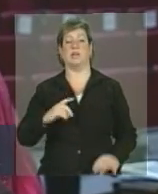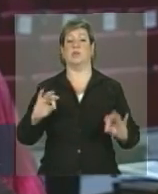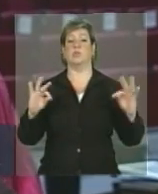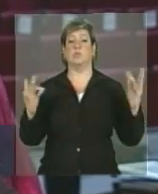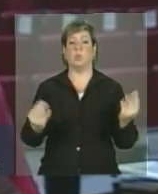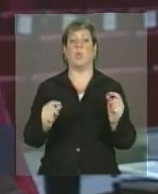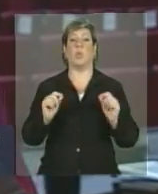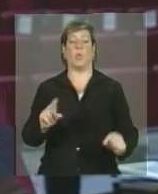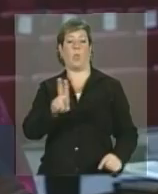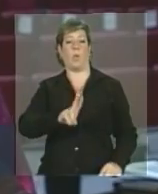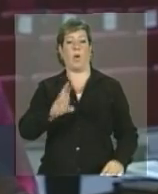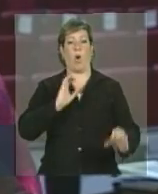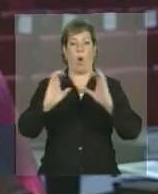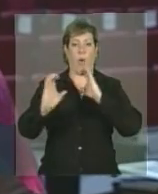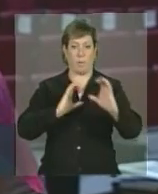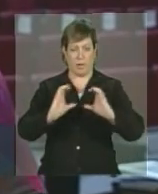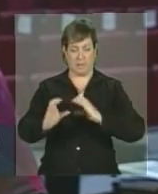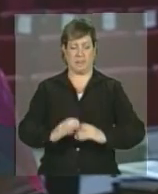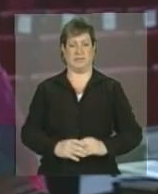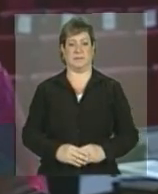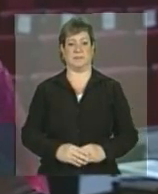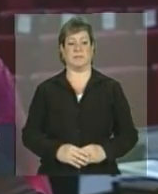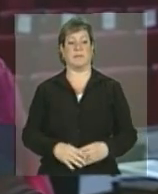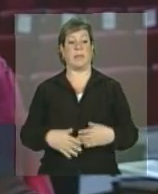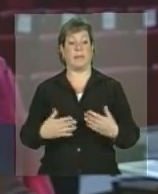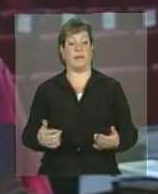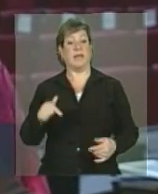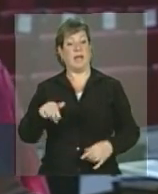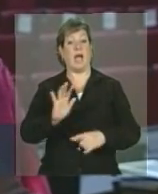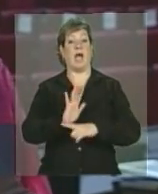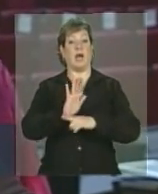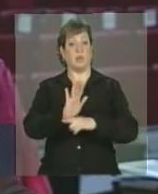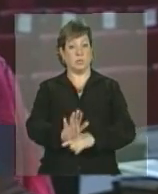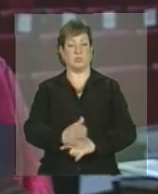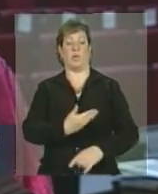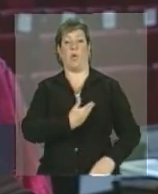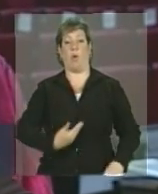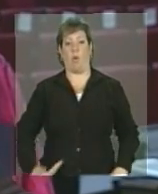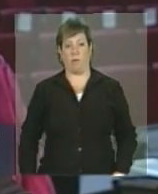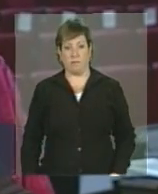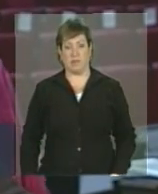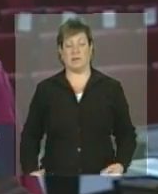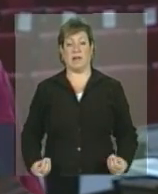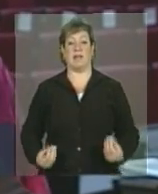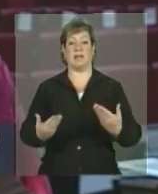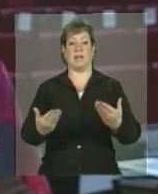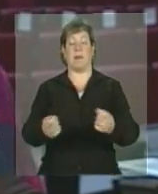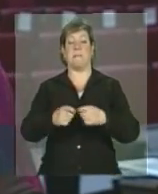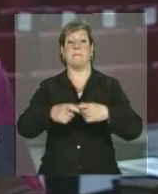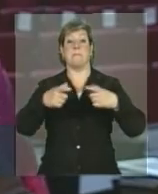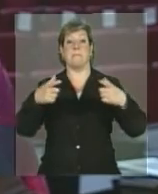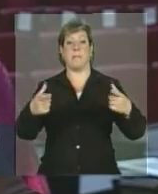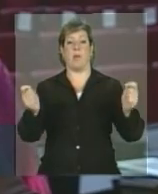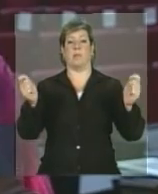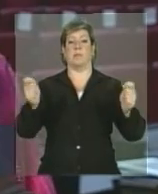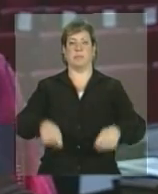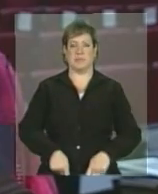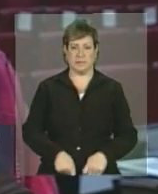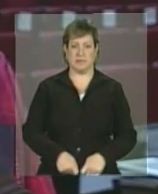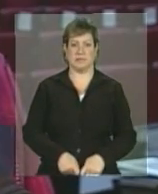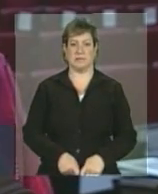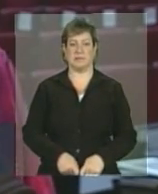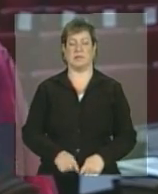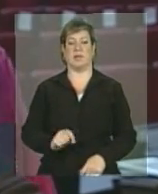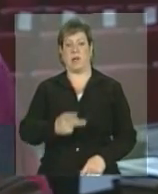para se comunicar, né? Mas isso permite aos governos dar maior capacidade